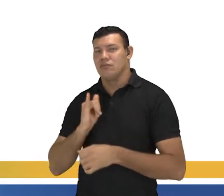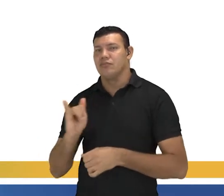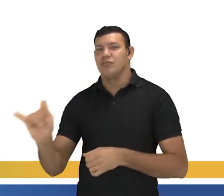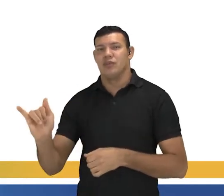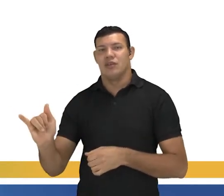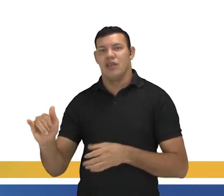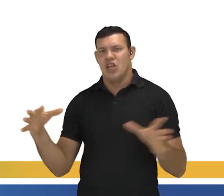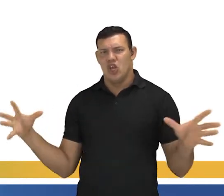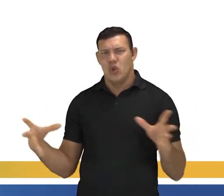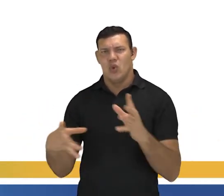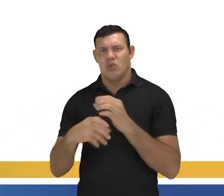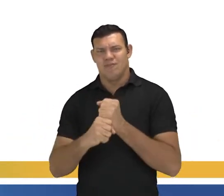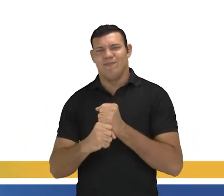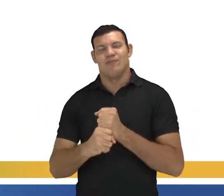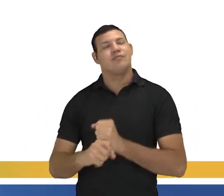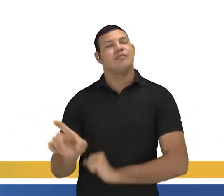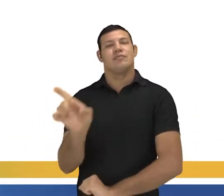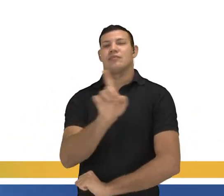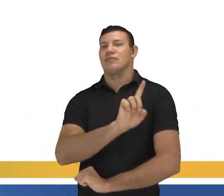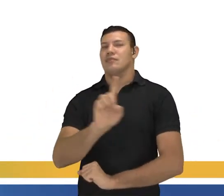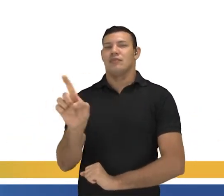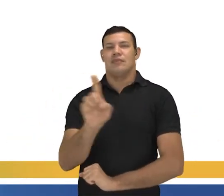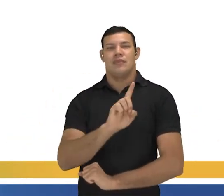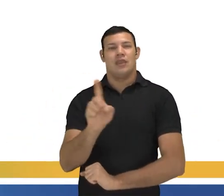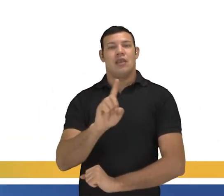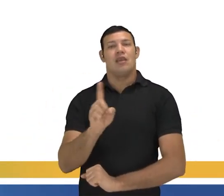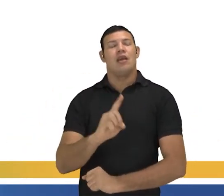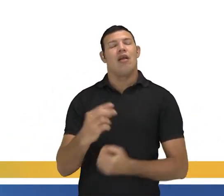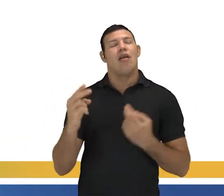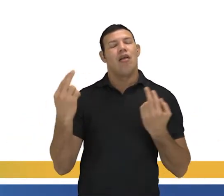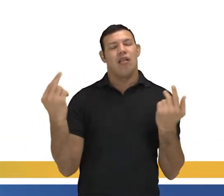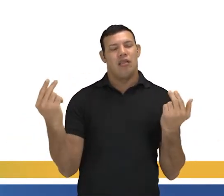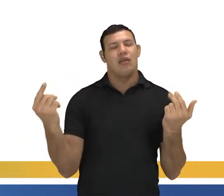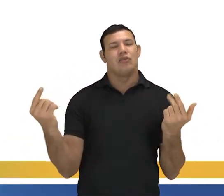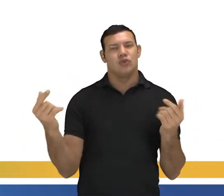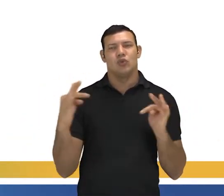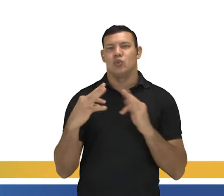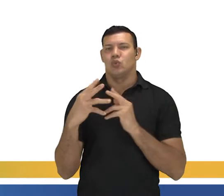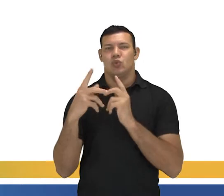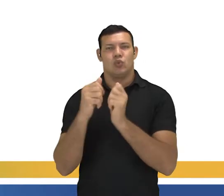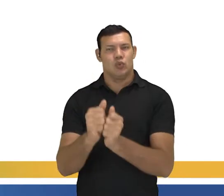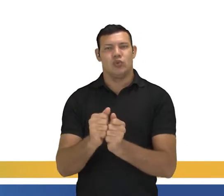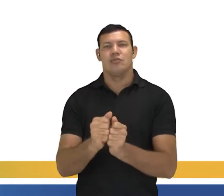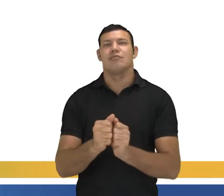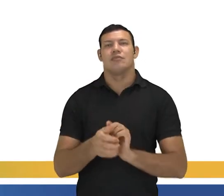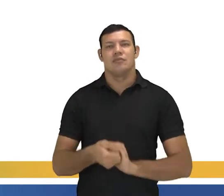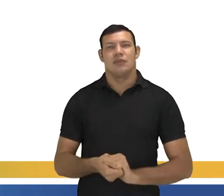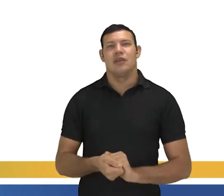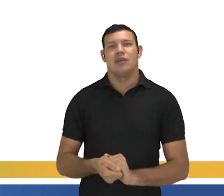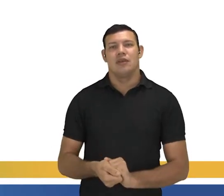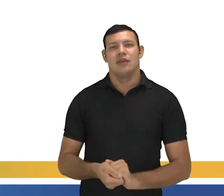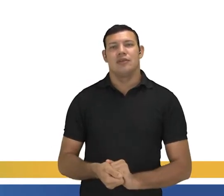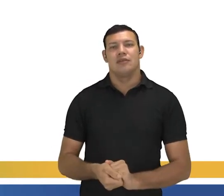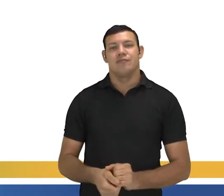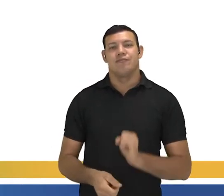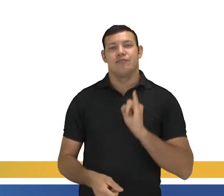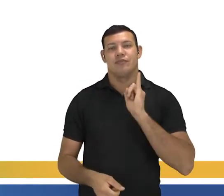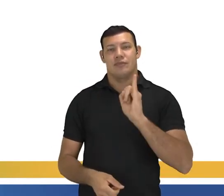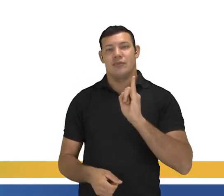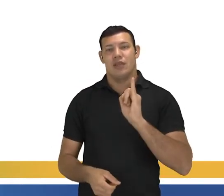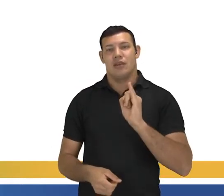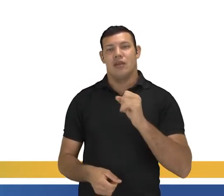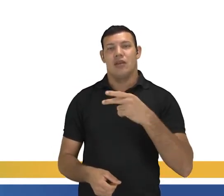não vão somar. A corrente é igual para todos os resistores, então a corrente total é igual à corrente 1,